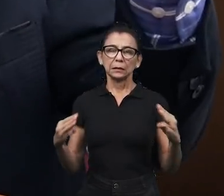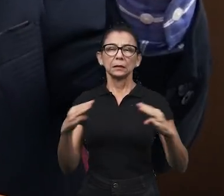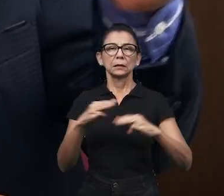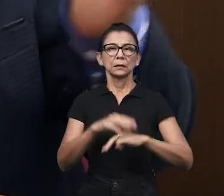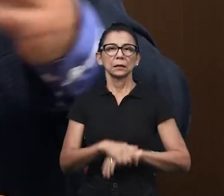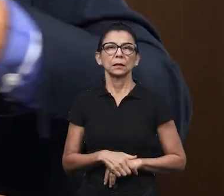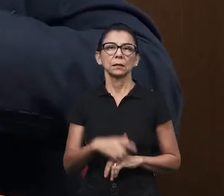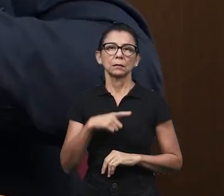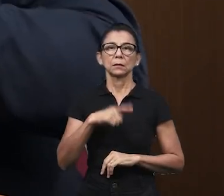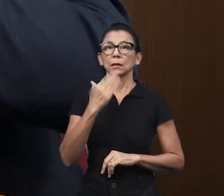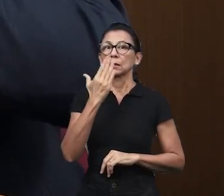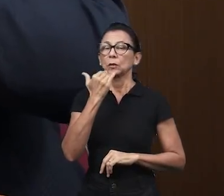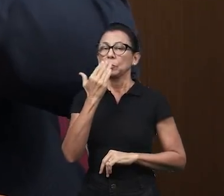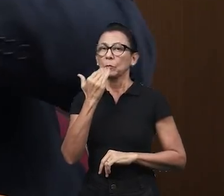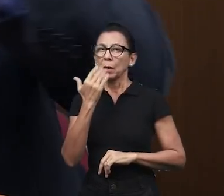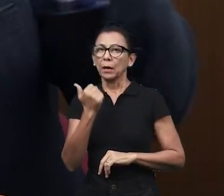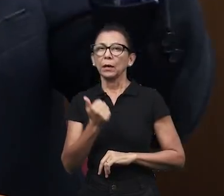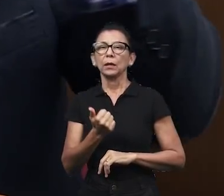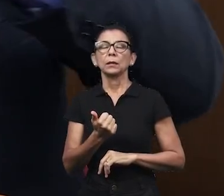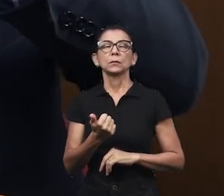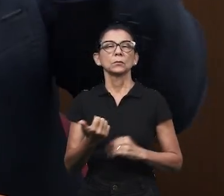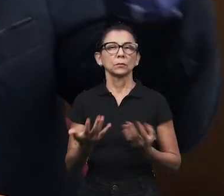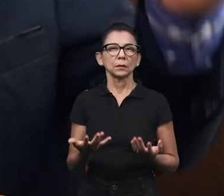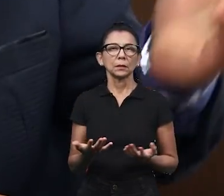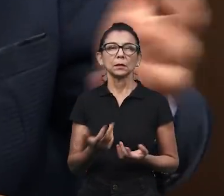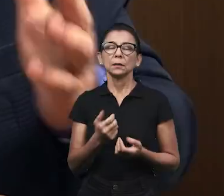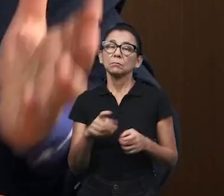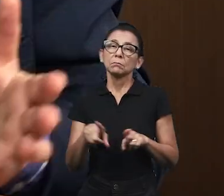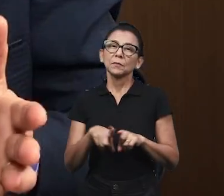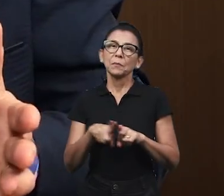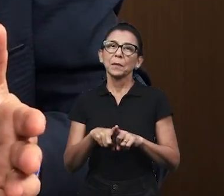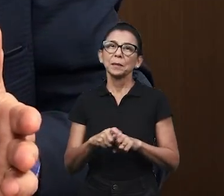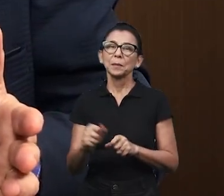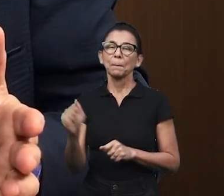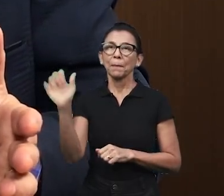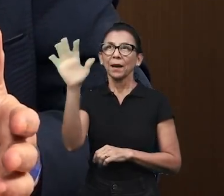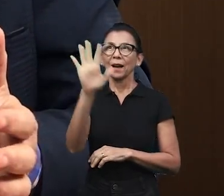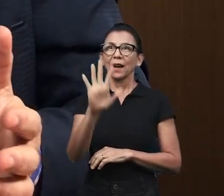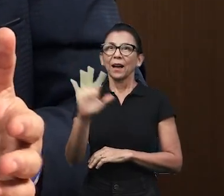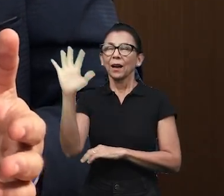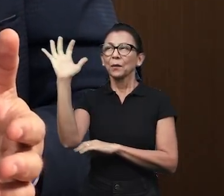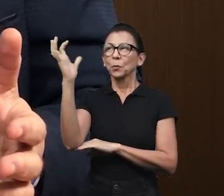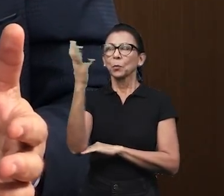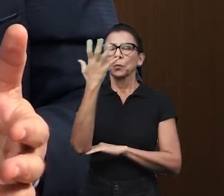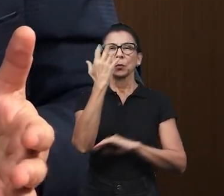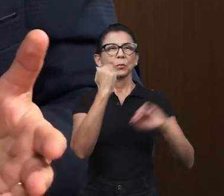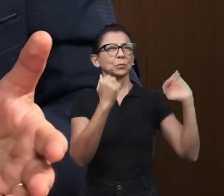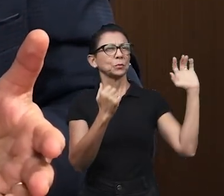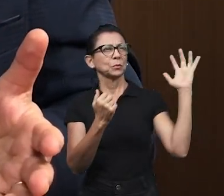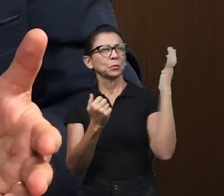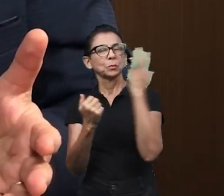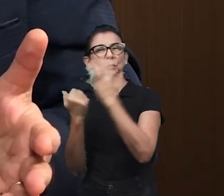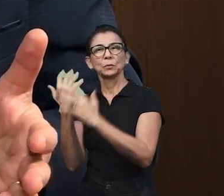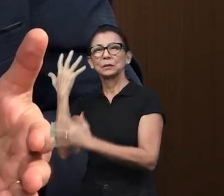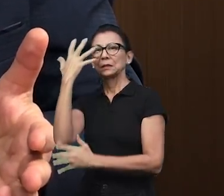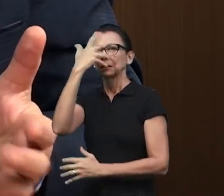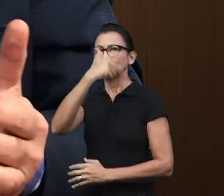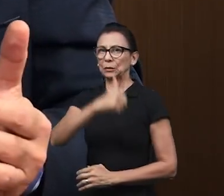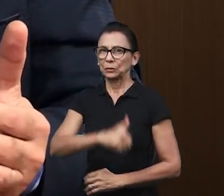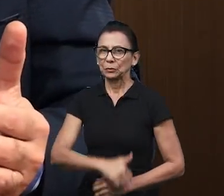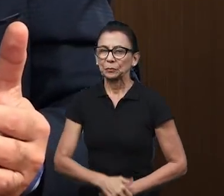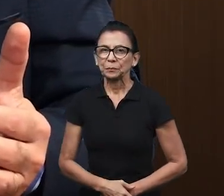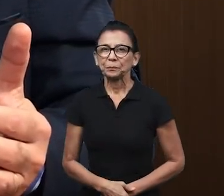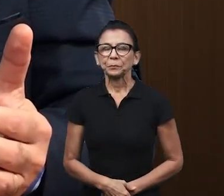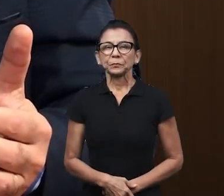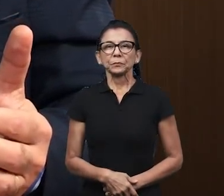obviamente, da estrutura de paisagismo do Manaim, que é uma coisa belíssima. Então, considerando essa quantidade de pessoas,